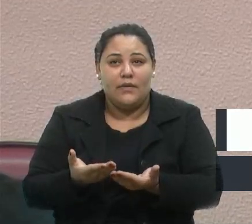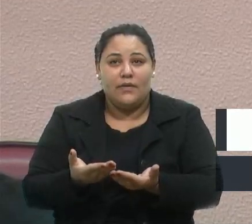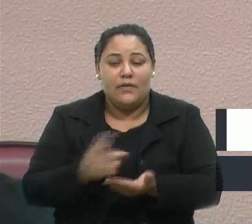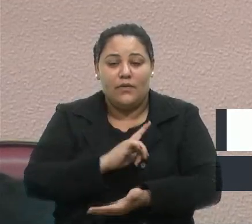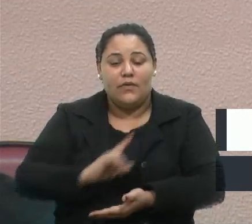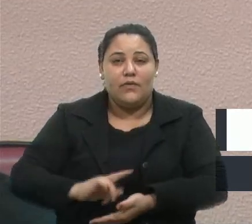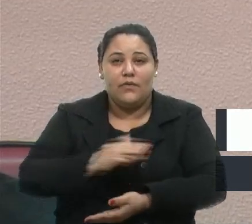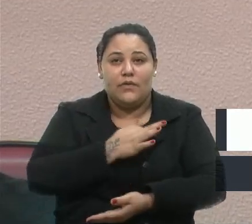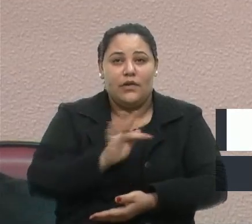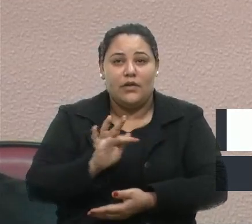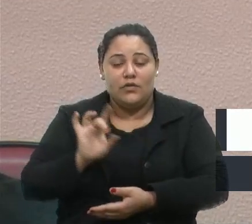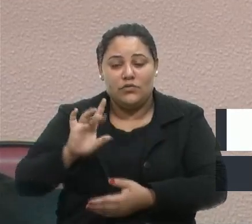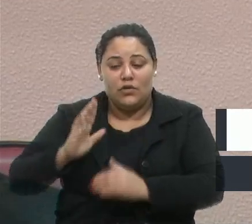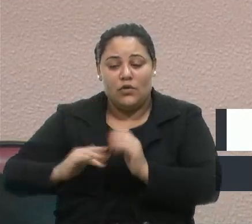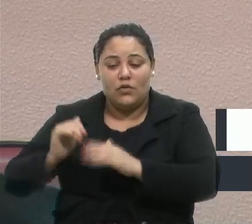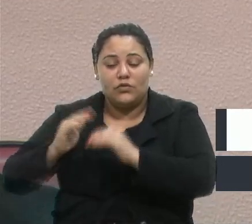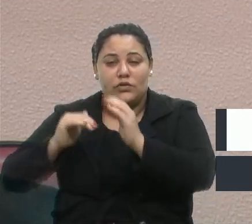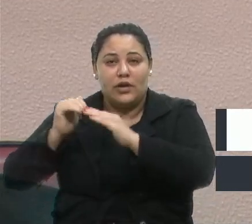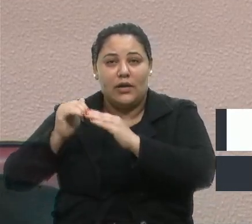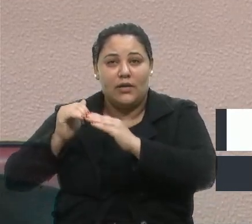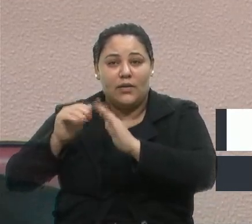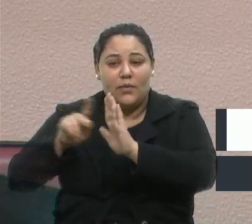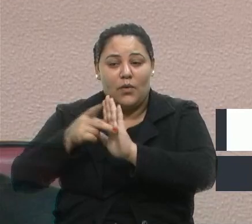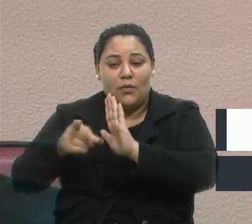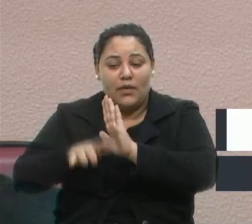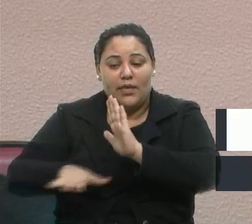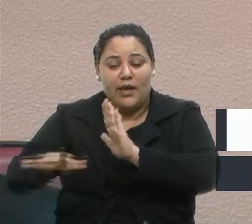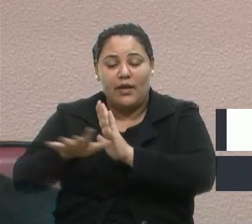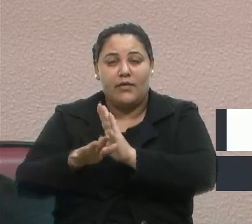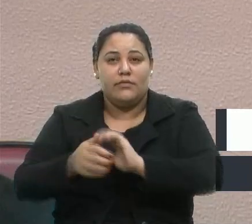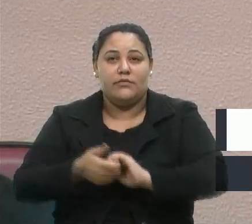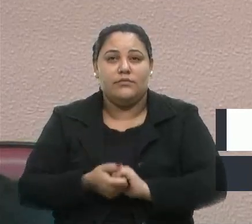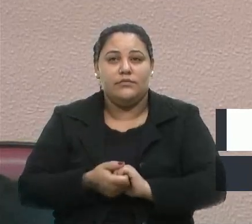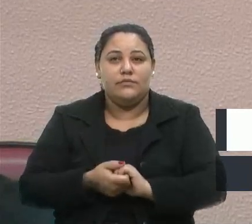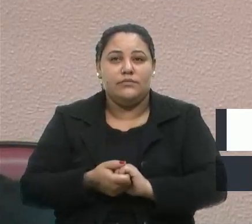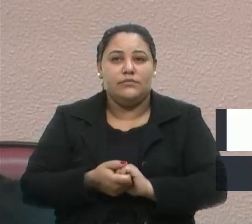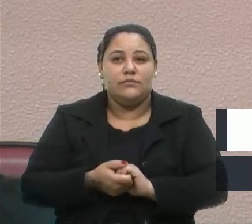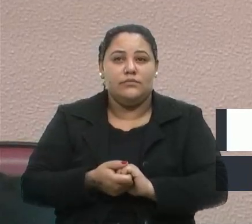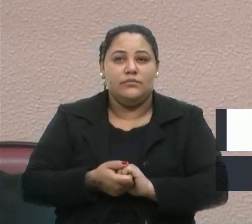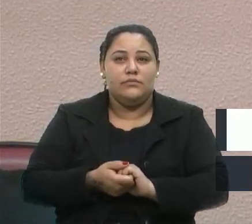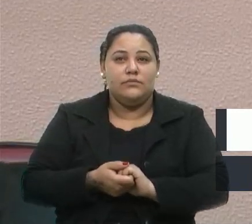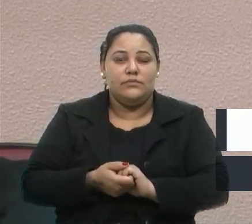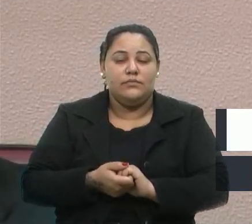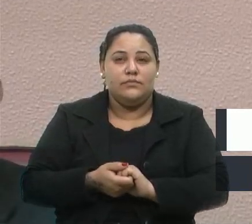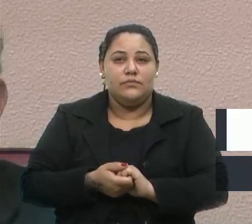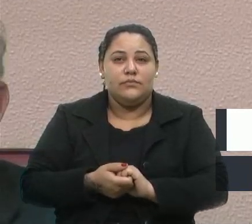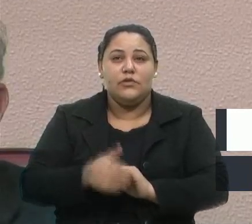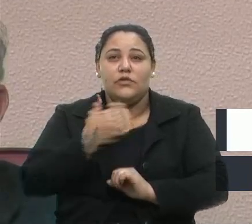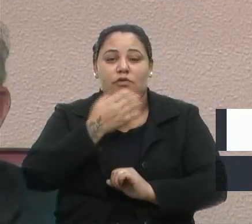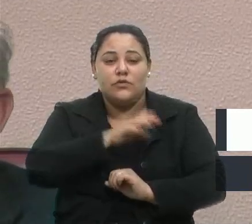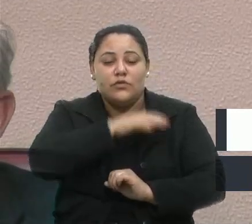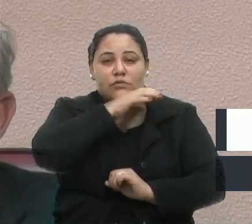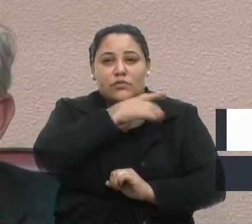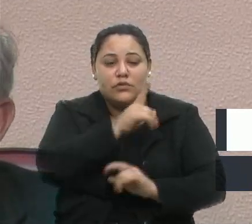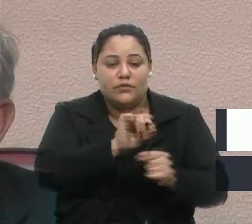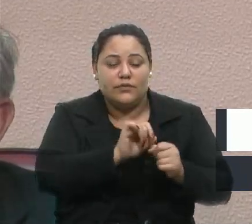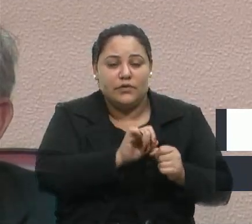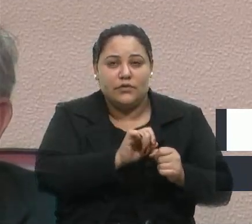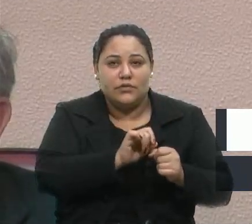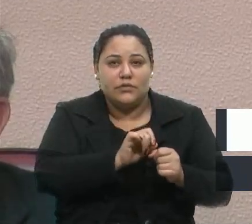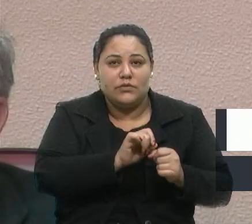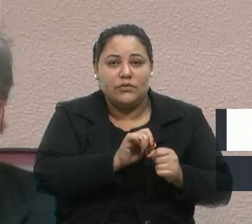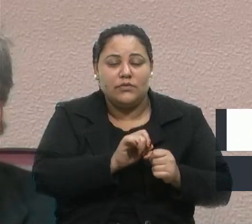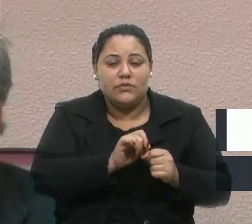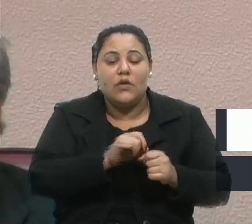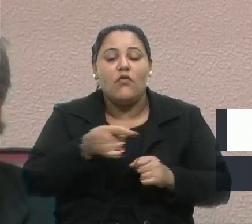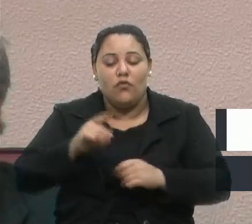só constrói em áreas deles. E daí diz, não adianta dar para o governo federal esse terreno, não vai ser construído. Foi construído sim.